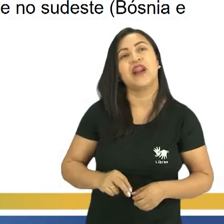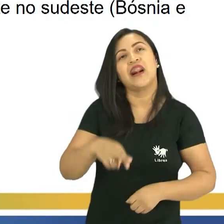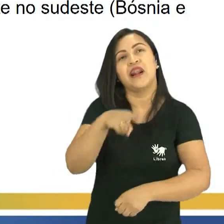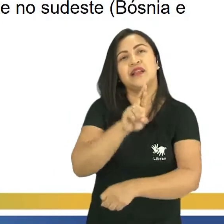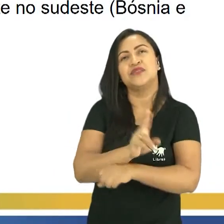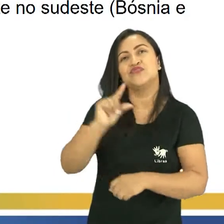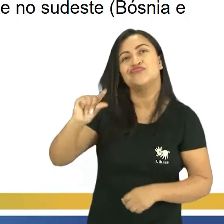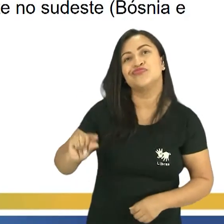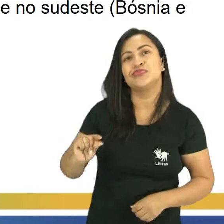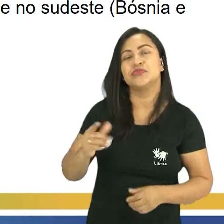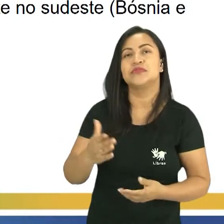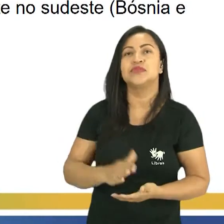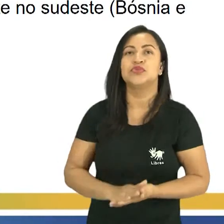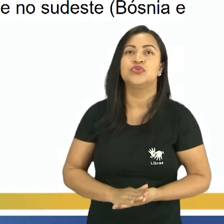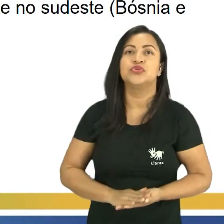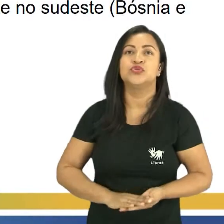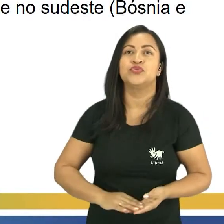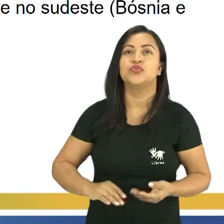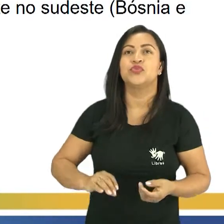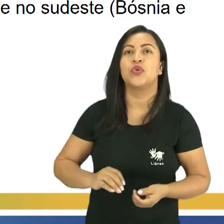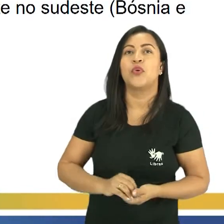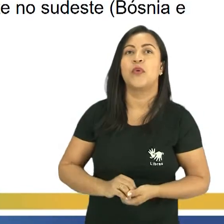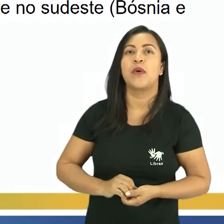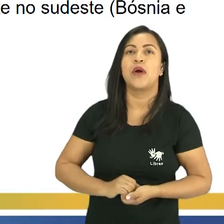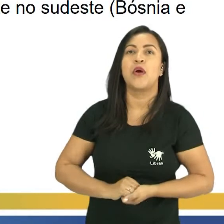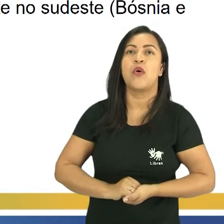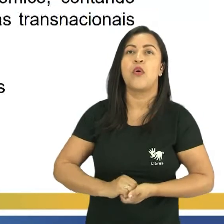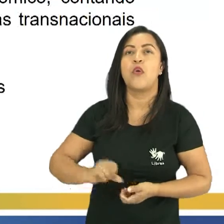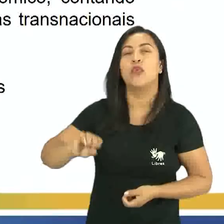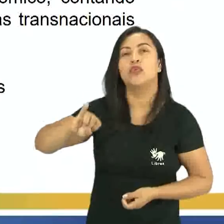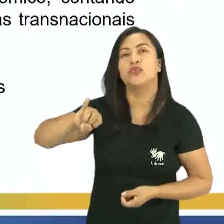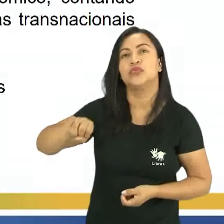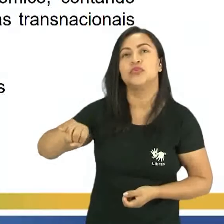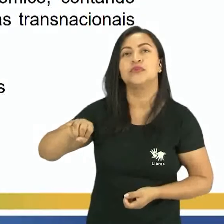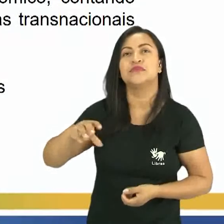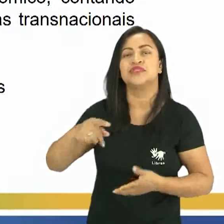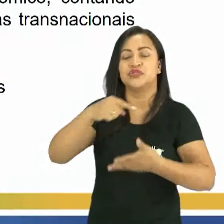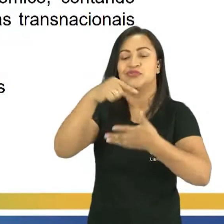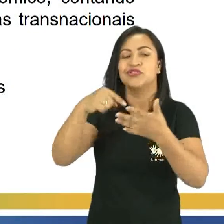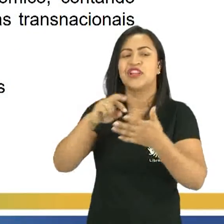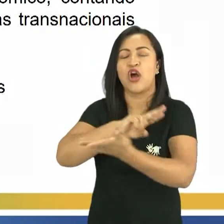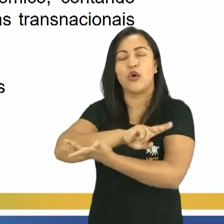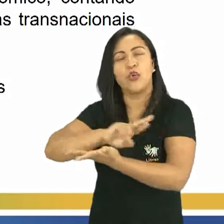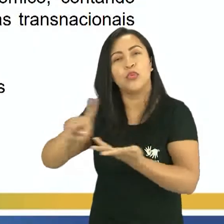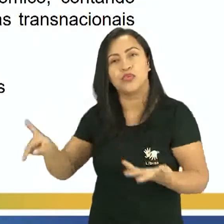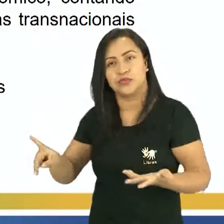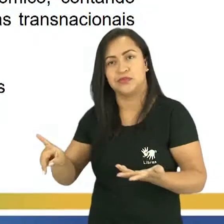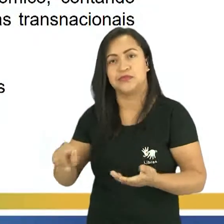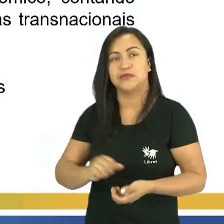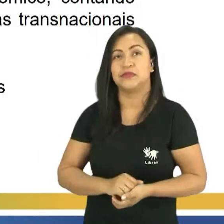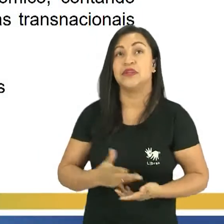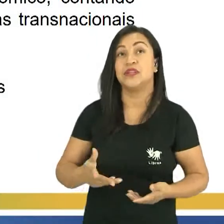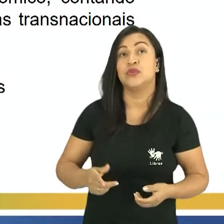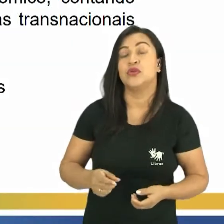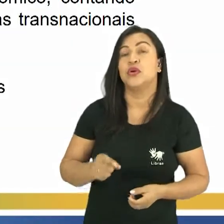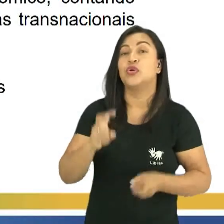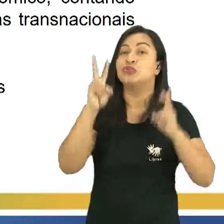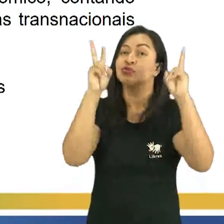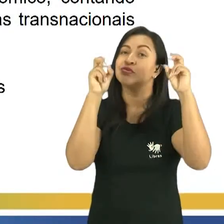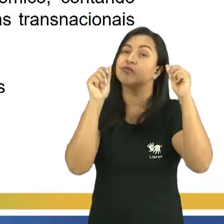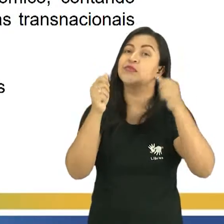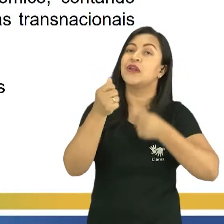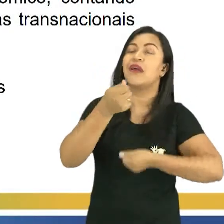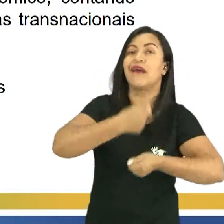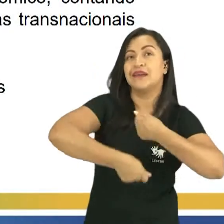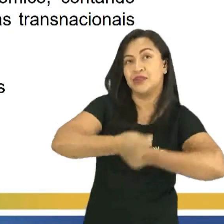percebendo também a presença do judaísmo, budismo, hinduísmo, tá? Sobre a questão econômica, a localização entre